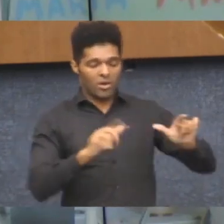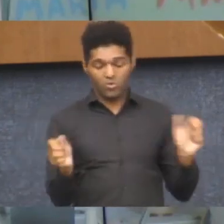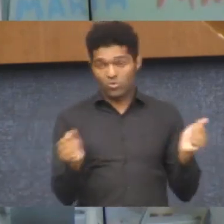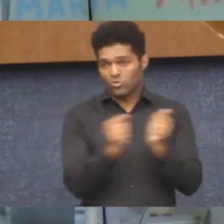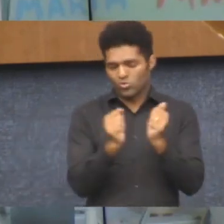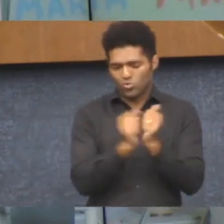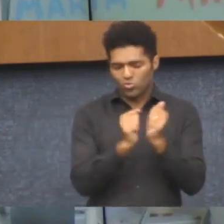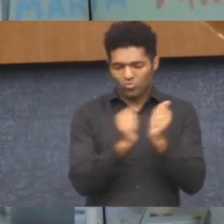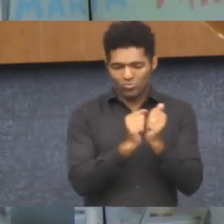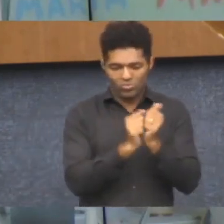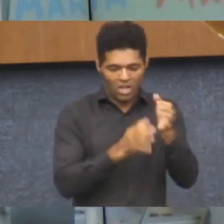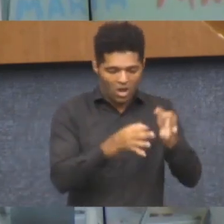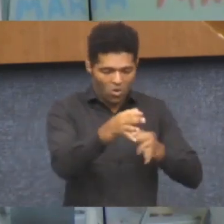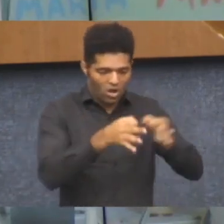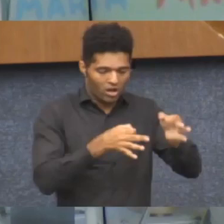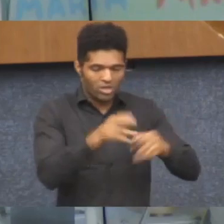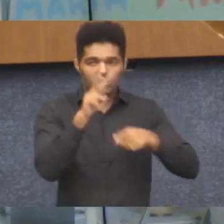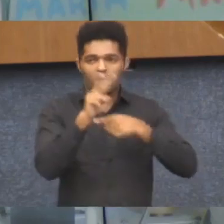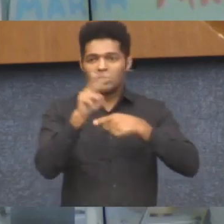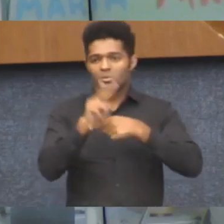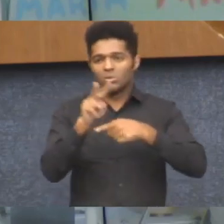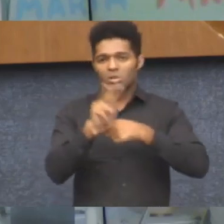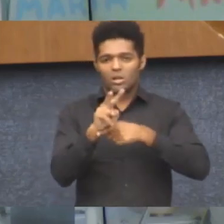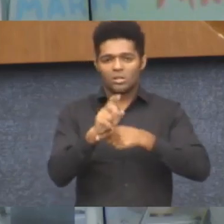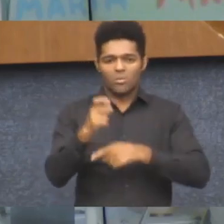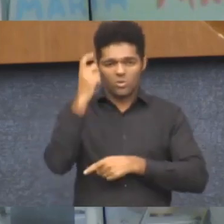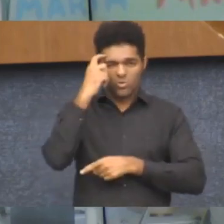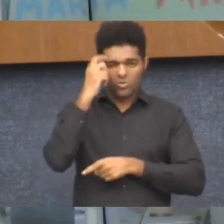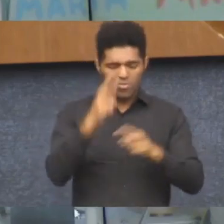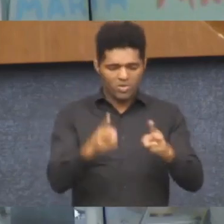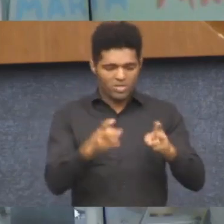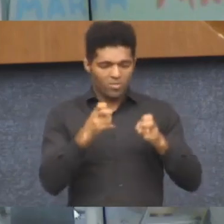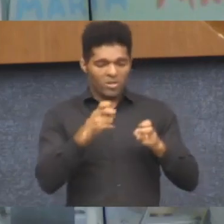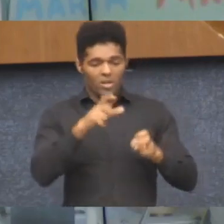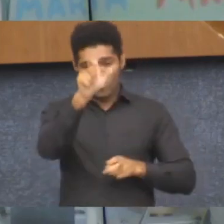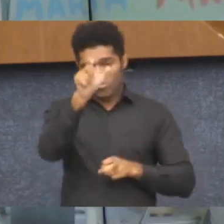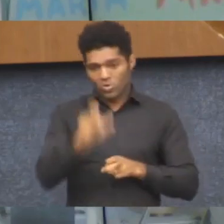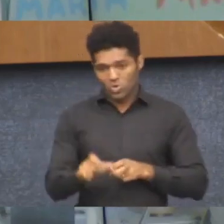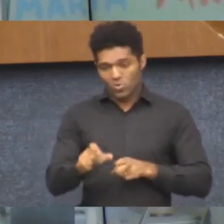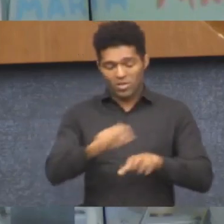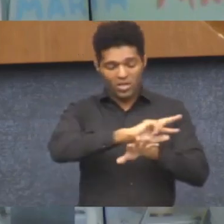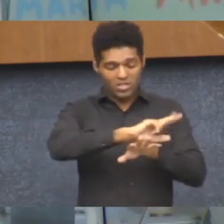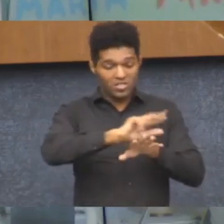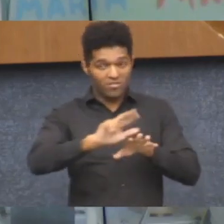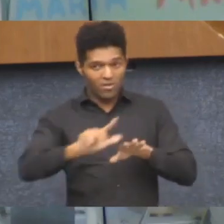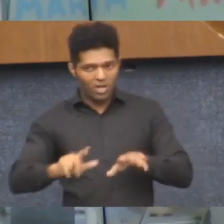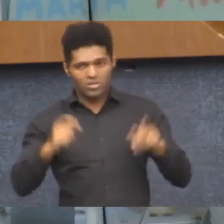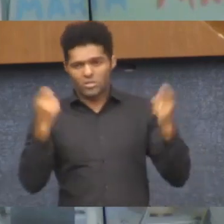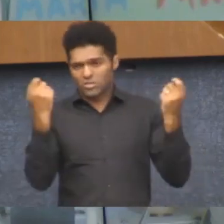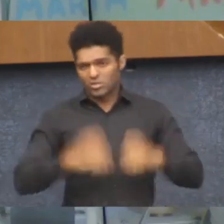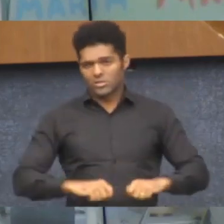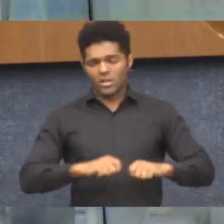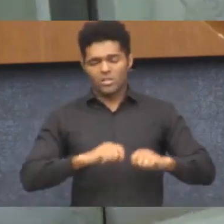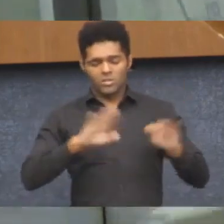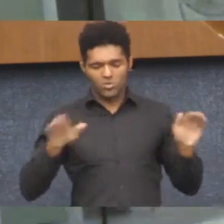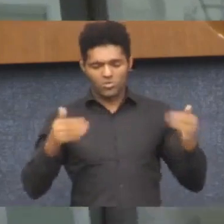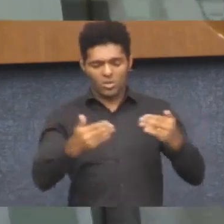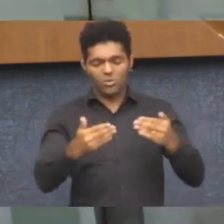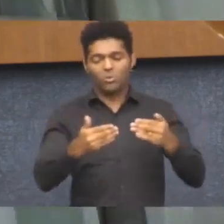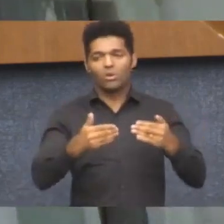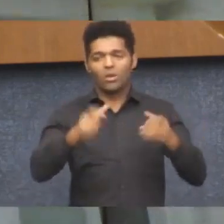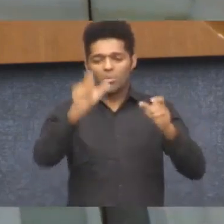juntar, coordenar esse cuidado. E a pessoa perceba que ele é uma pessoa, que as várias necessidades dele estão centradas